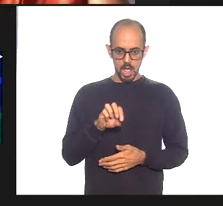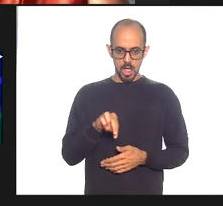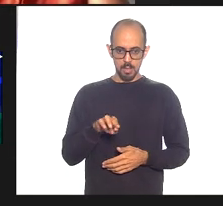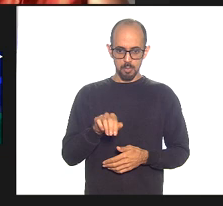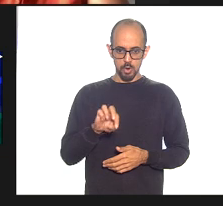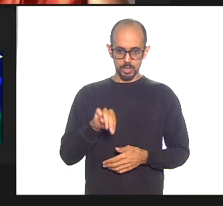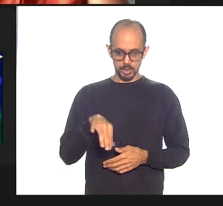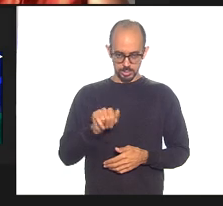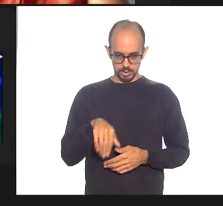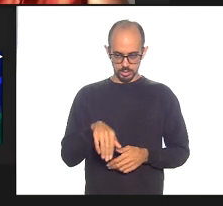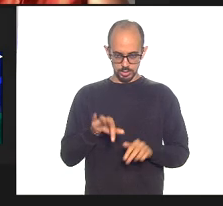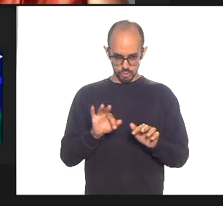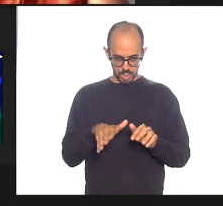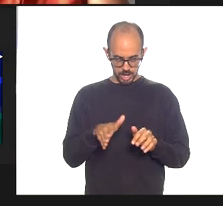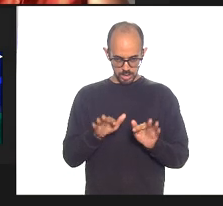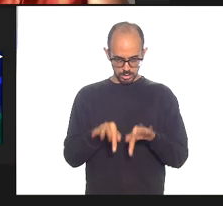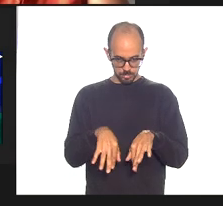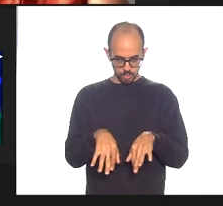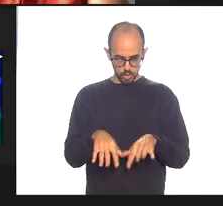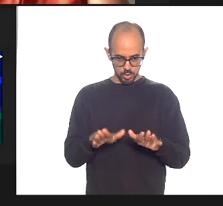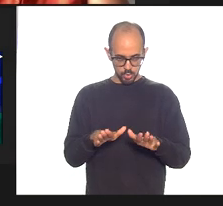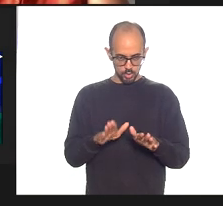Alda Célia